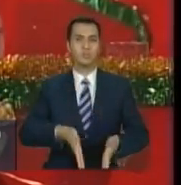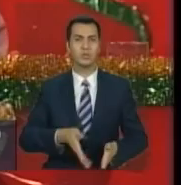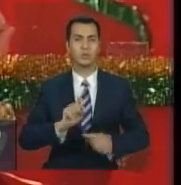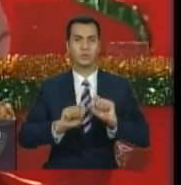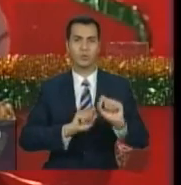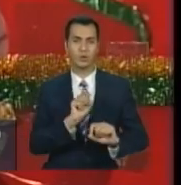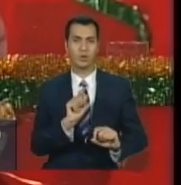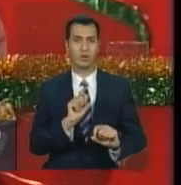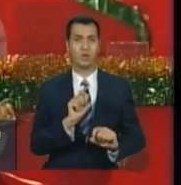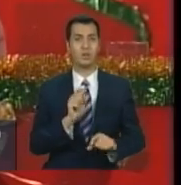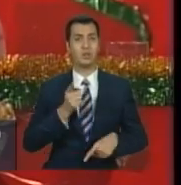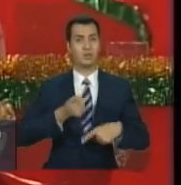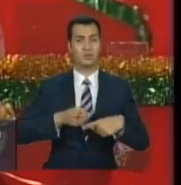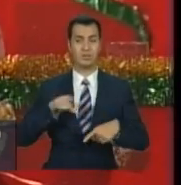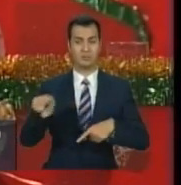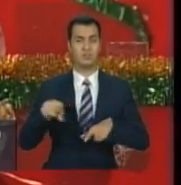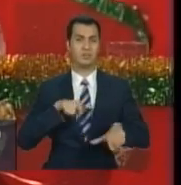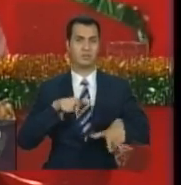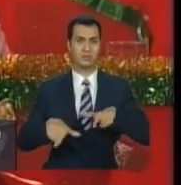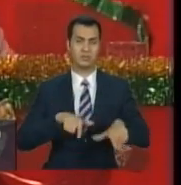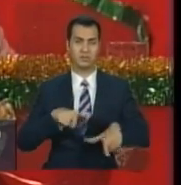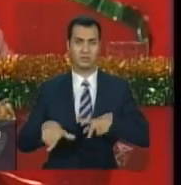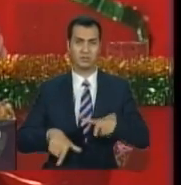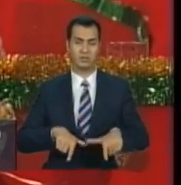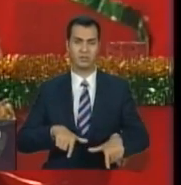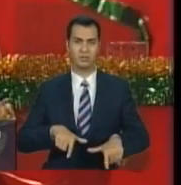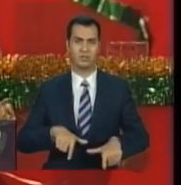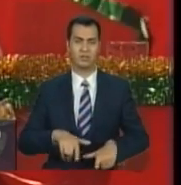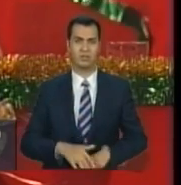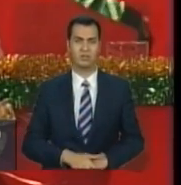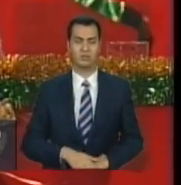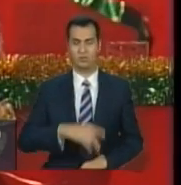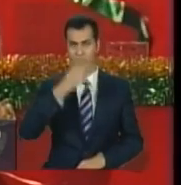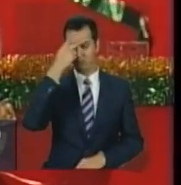só pelo fato do catador